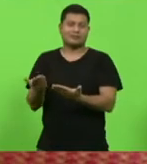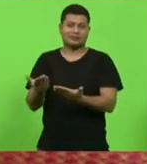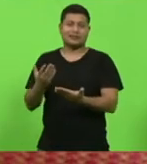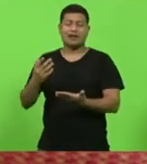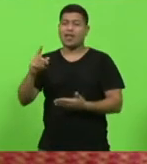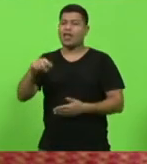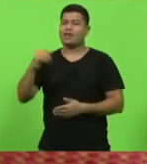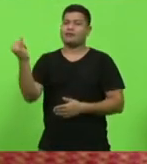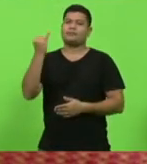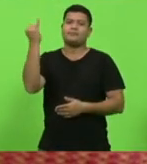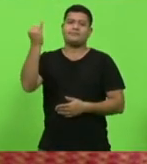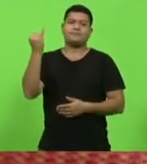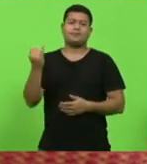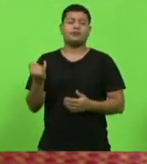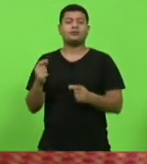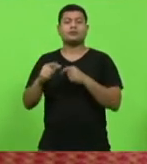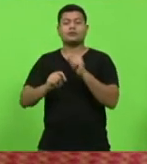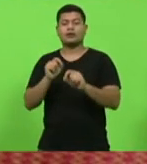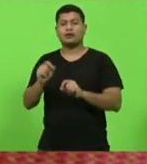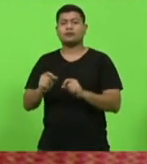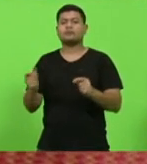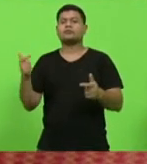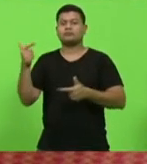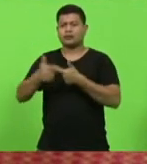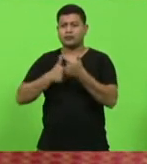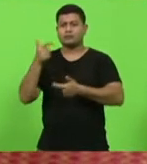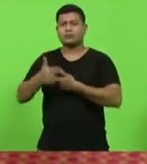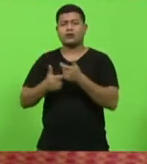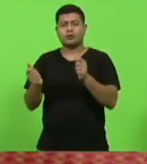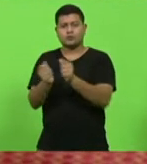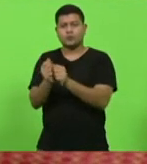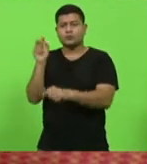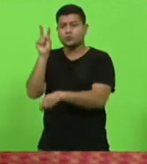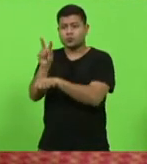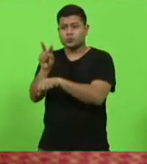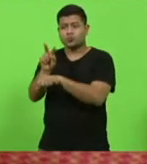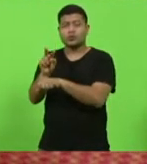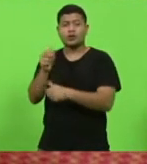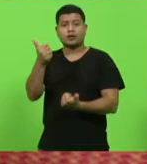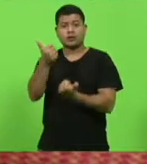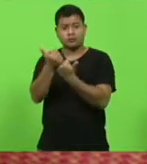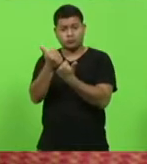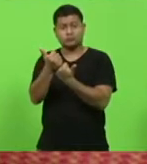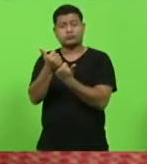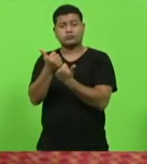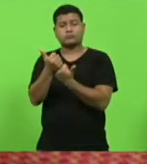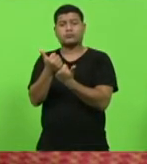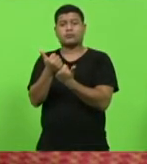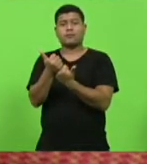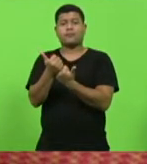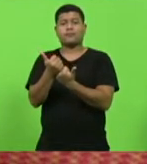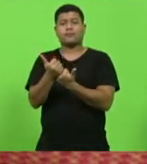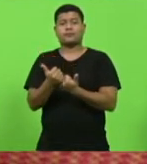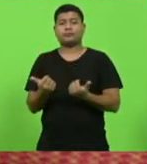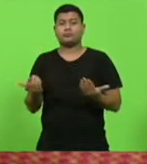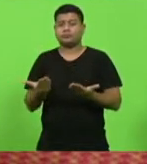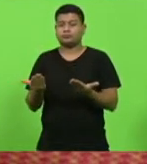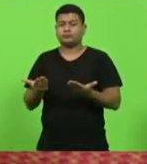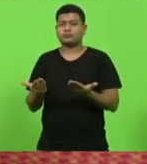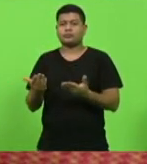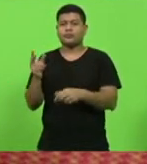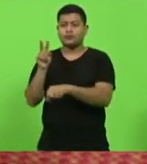importante esse trabalho conjunto de fiscalização e de apoio é uma fiscalização